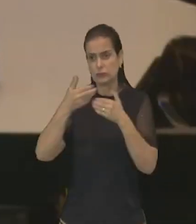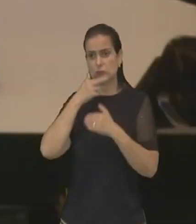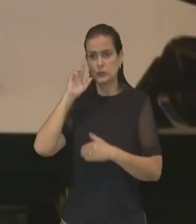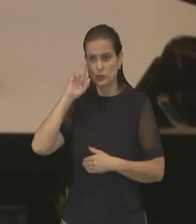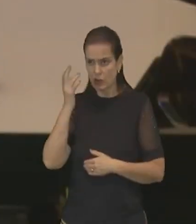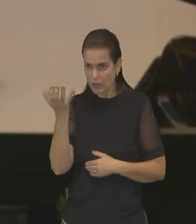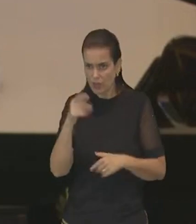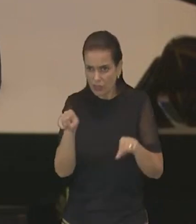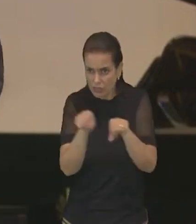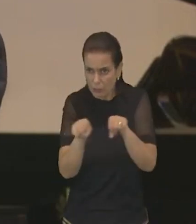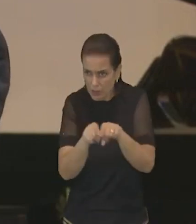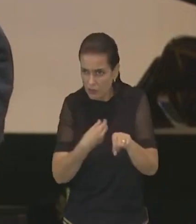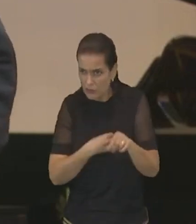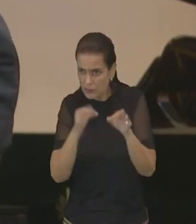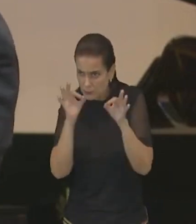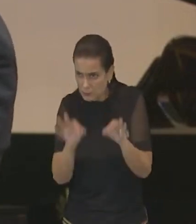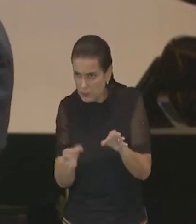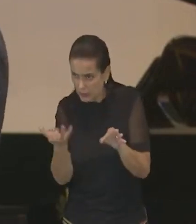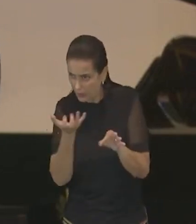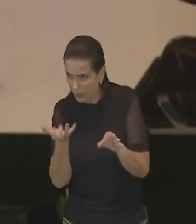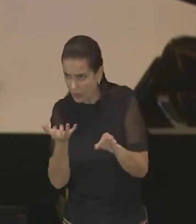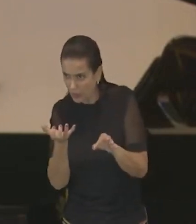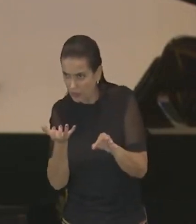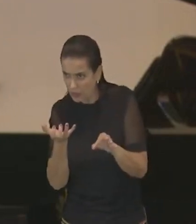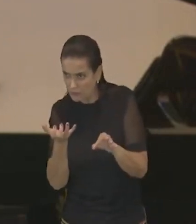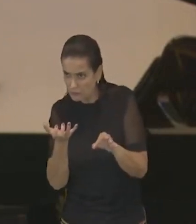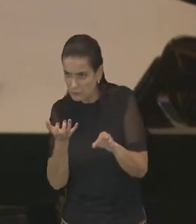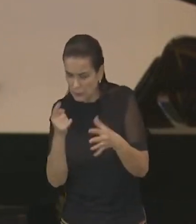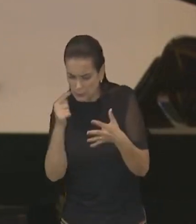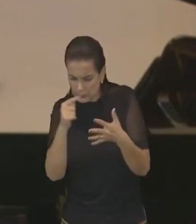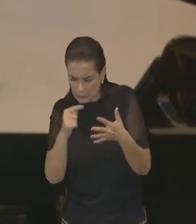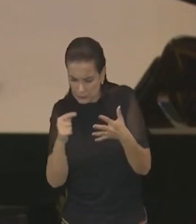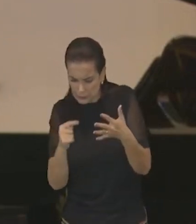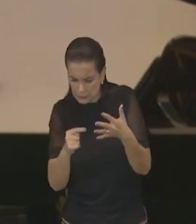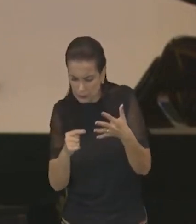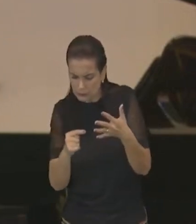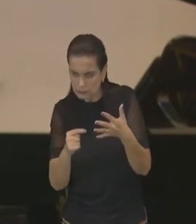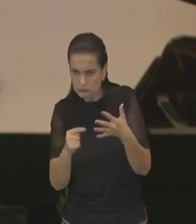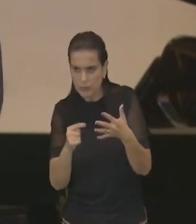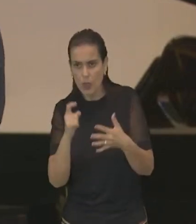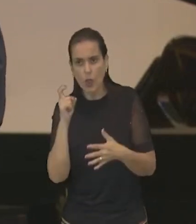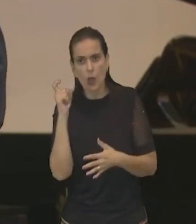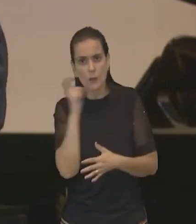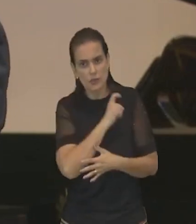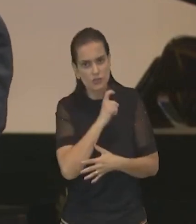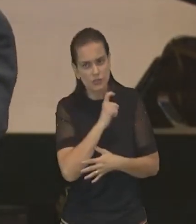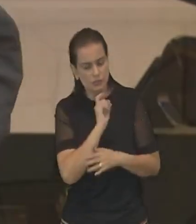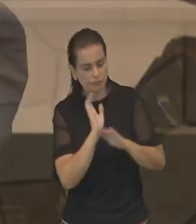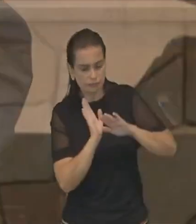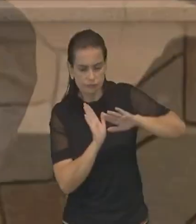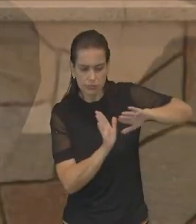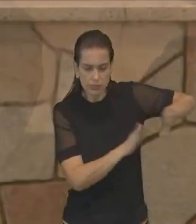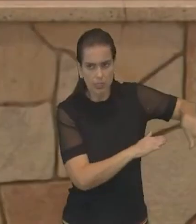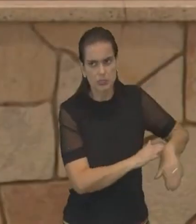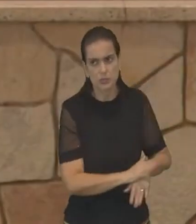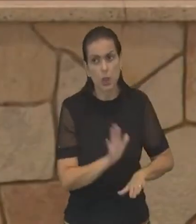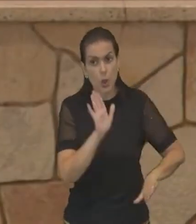quer também? Então, resolva esse problema da mentira. Cuidado com a tua